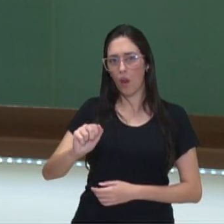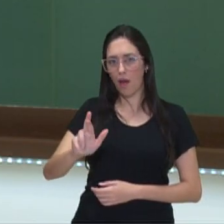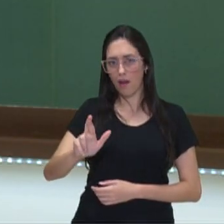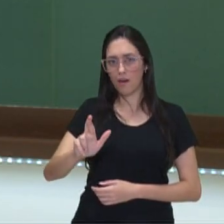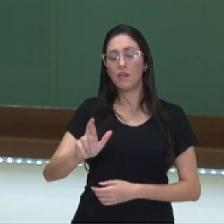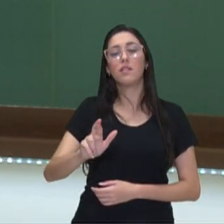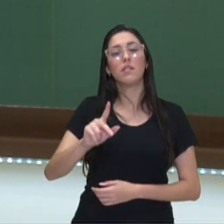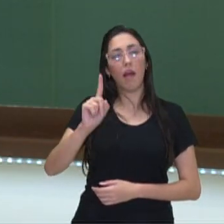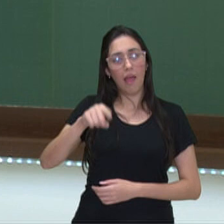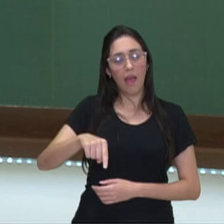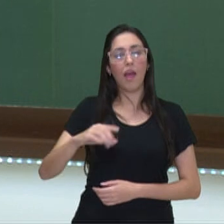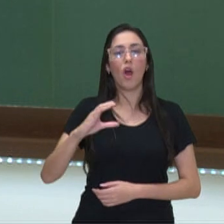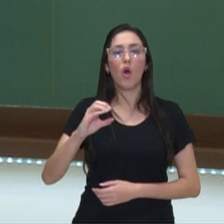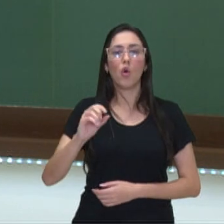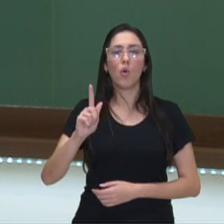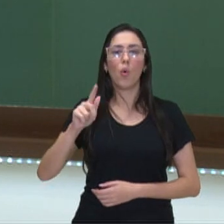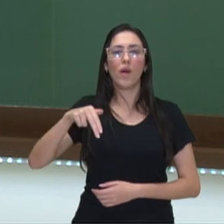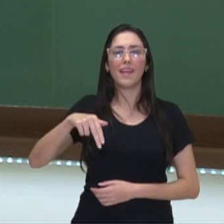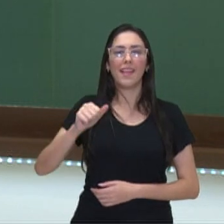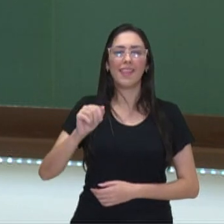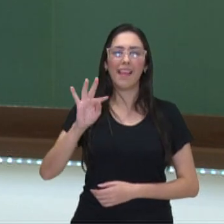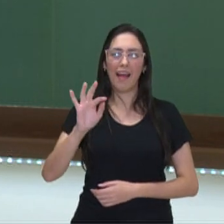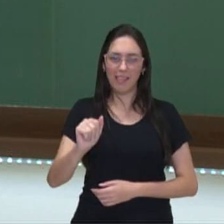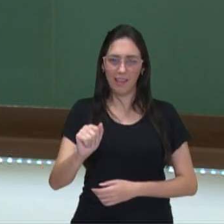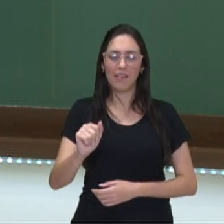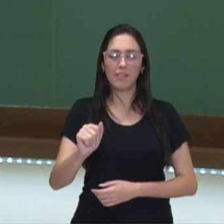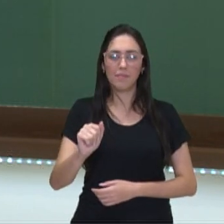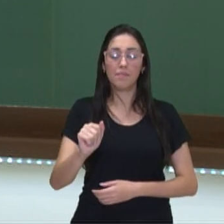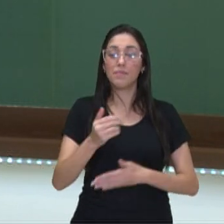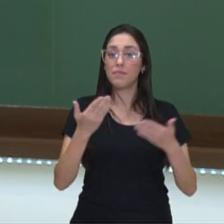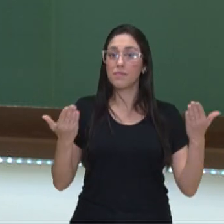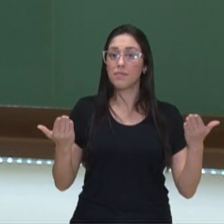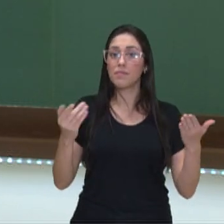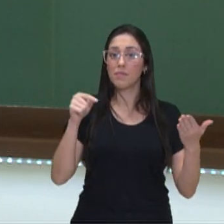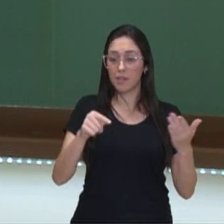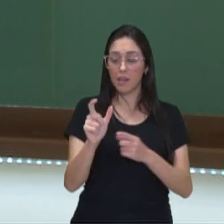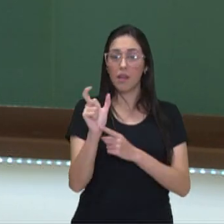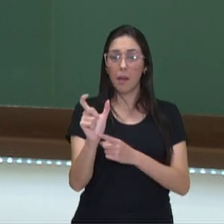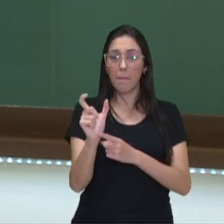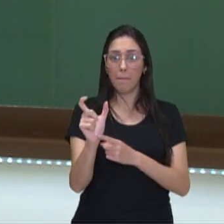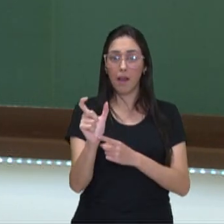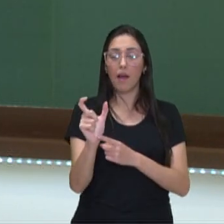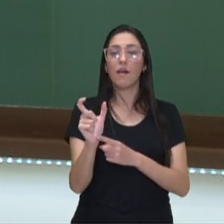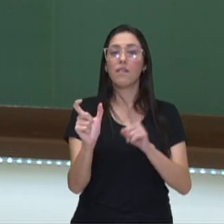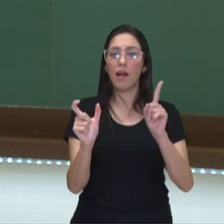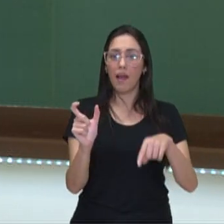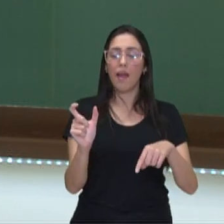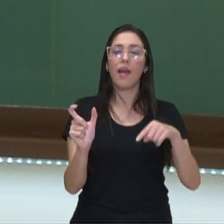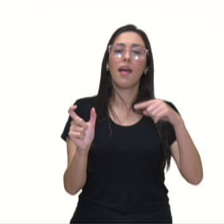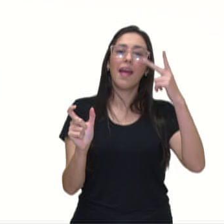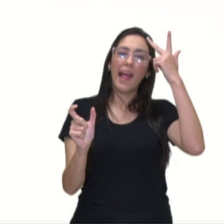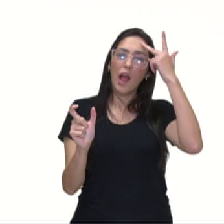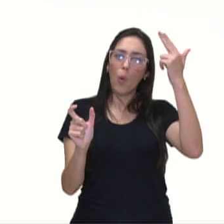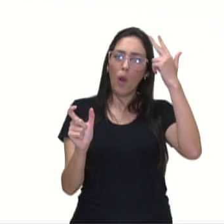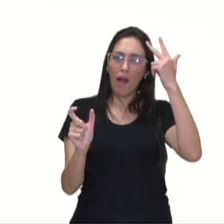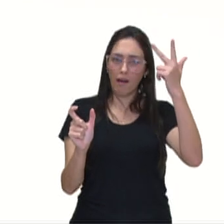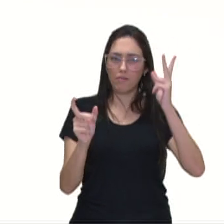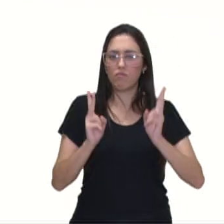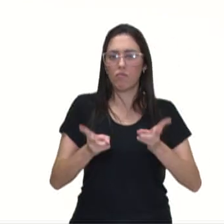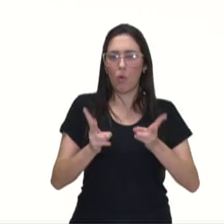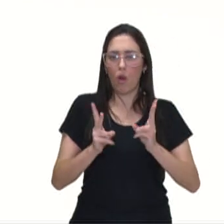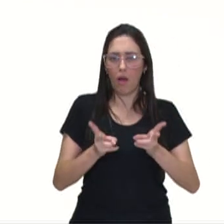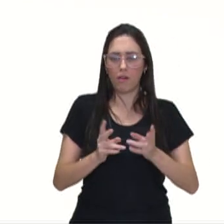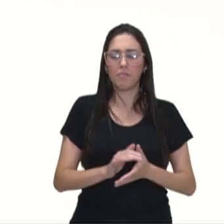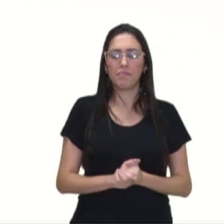palavra cognata, uma palavra transparente. Então, é algo regular, sim? Irregular,